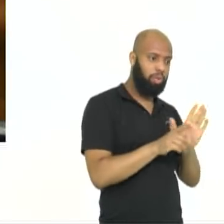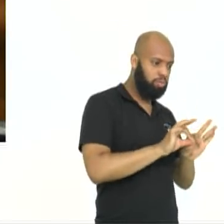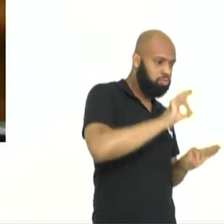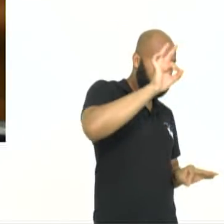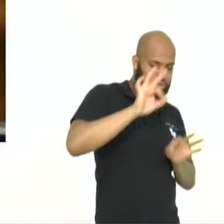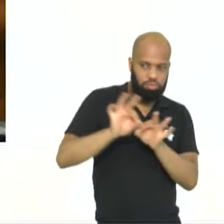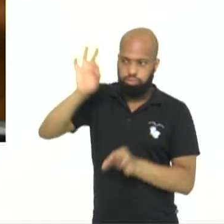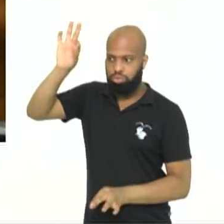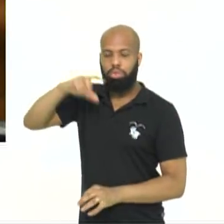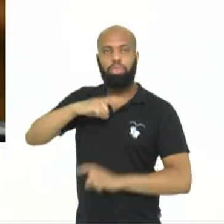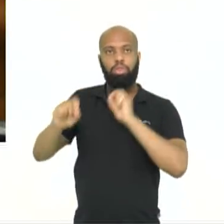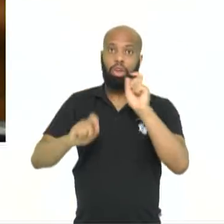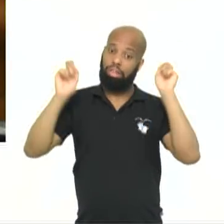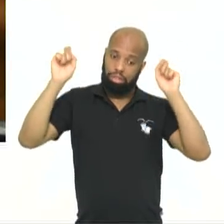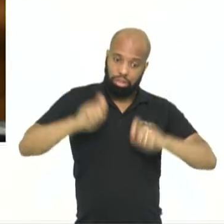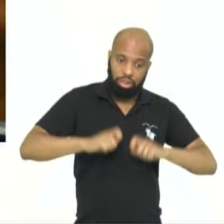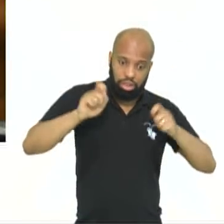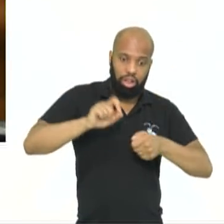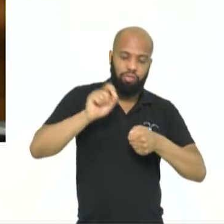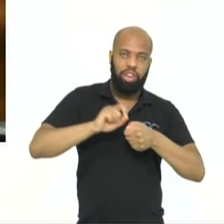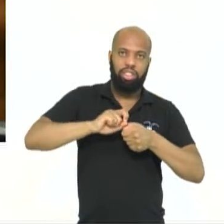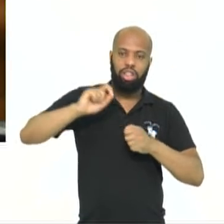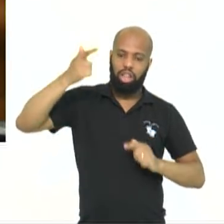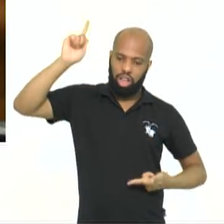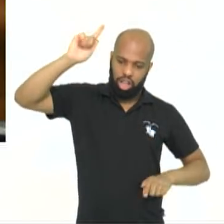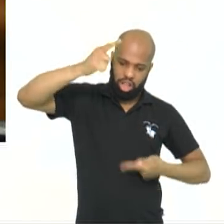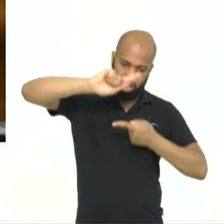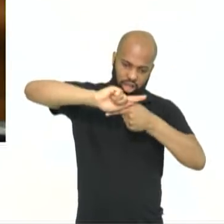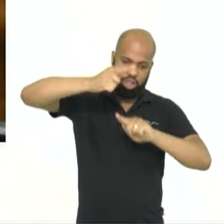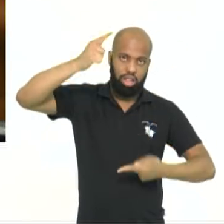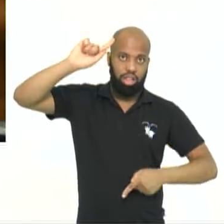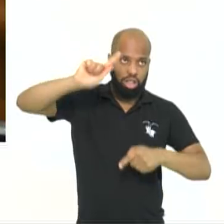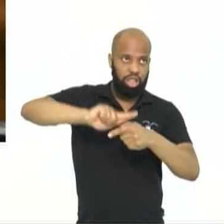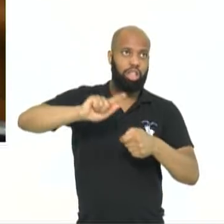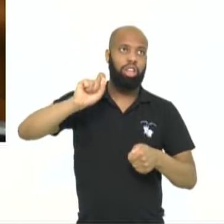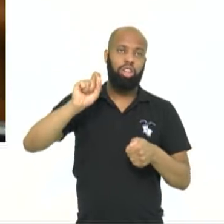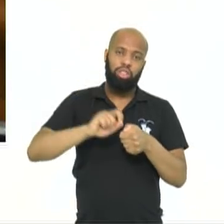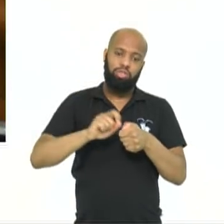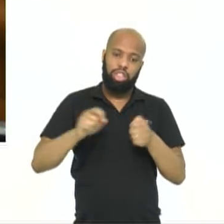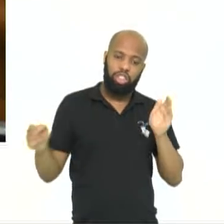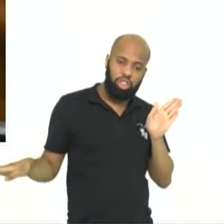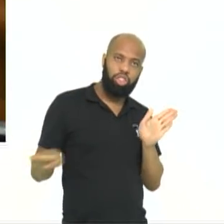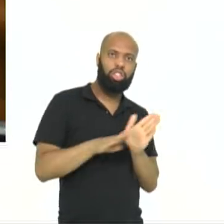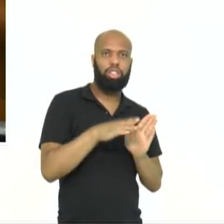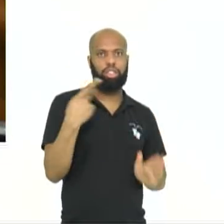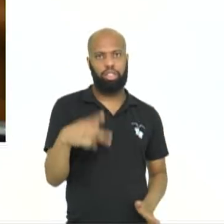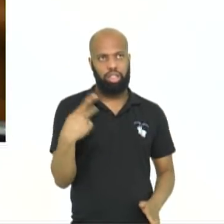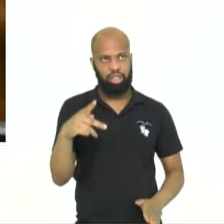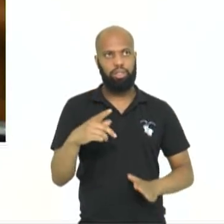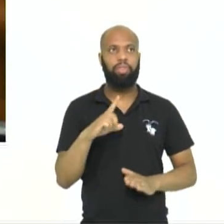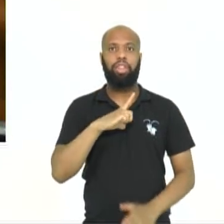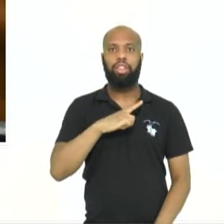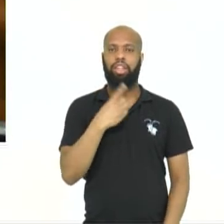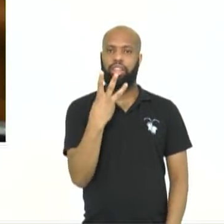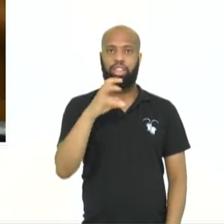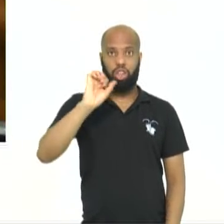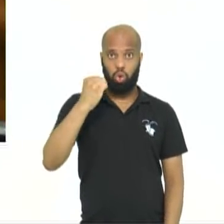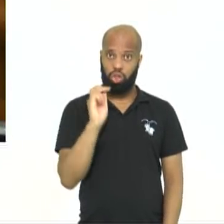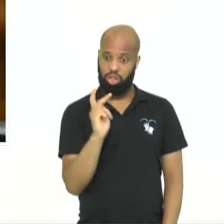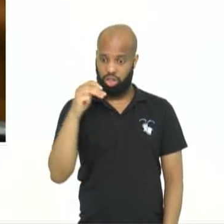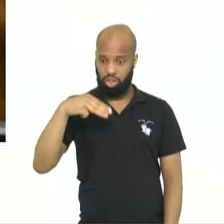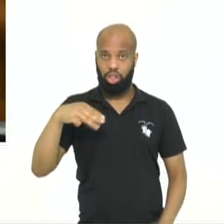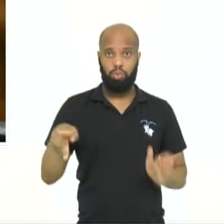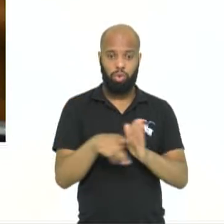que proporcionou a atração dessa água por gravidade vir de 38 quilômetros